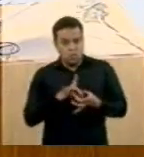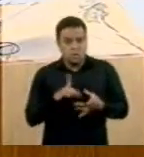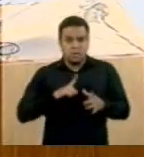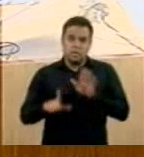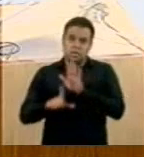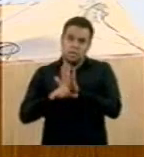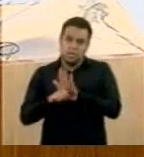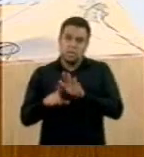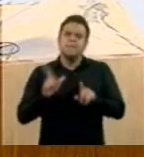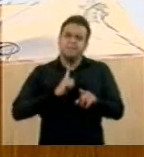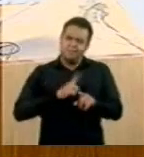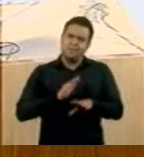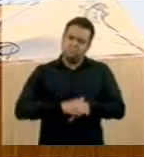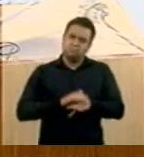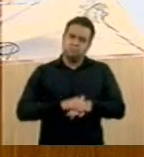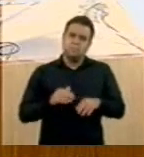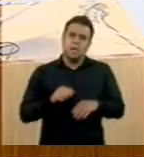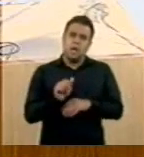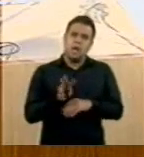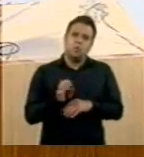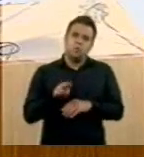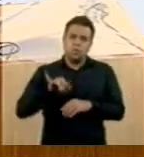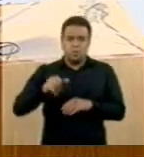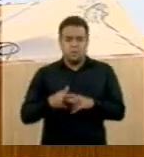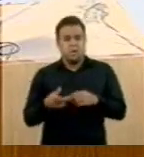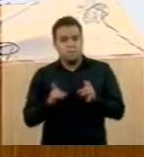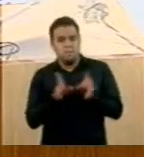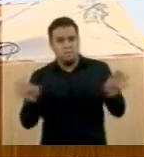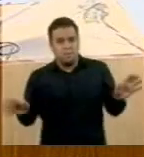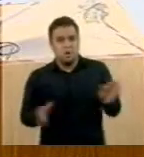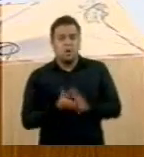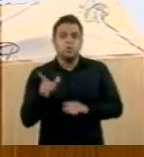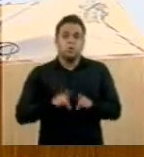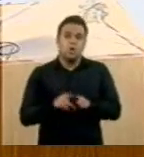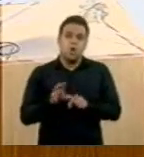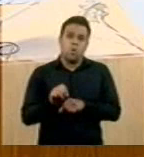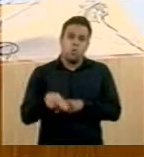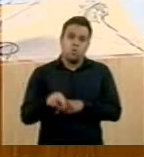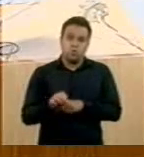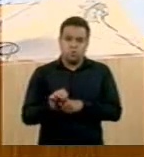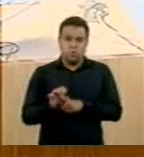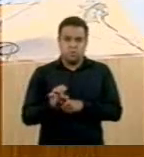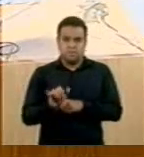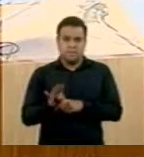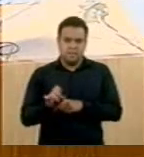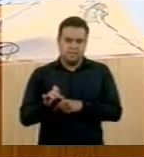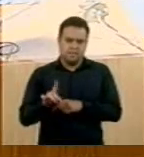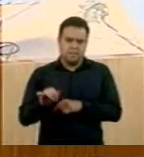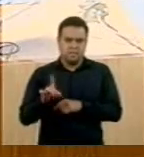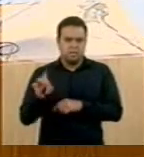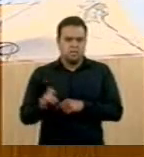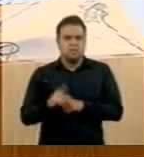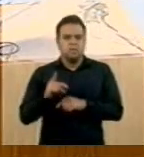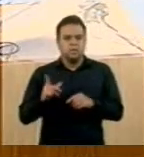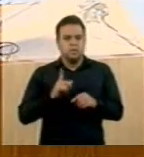tem autonomia em grau tal que permite esta cognoscibilidade, eis que preenche